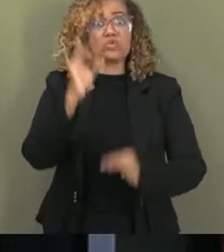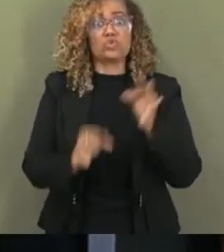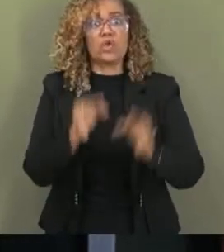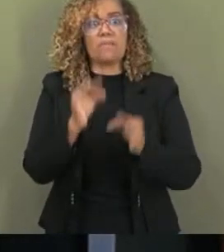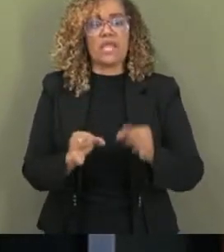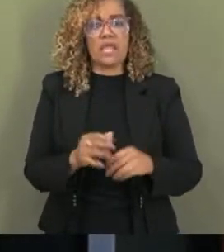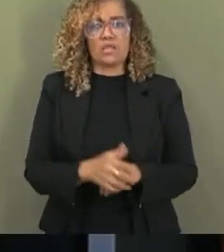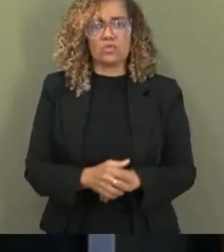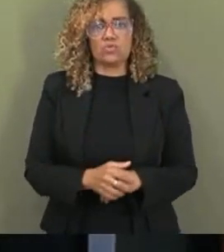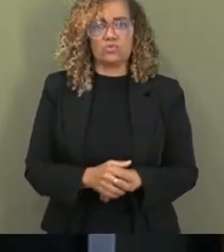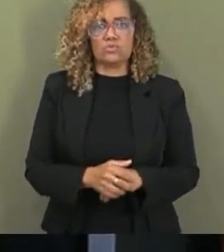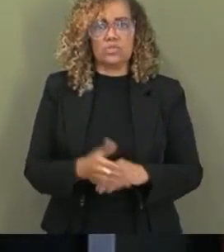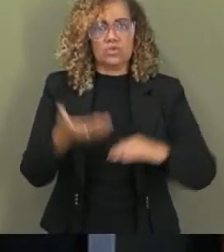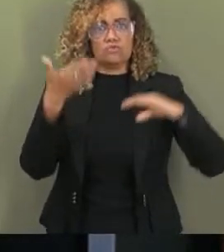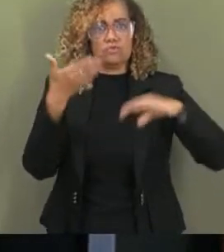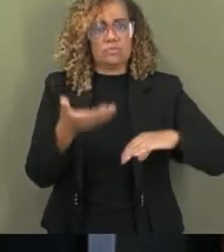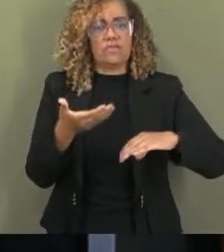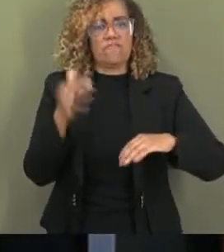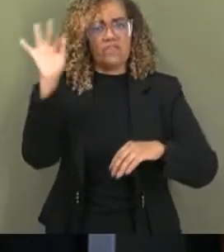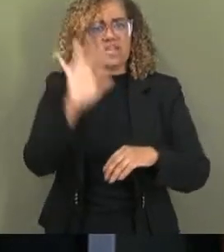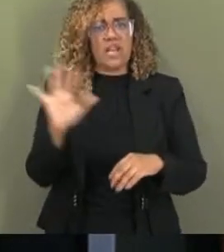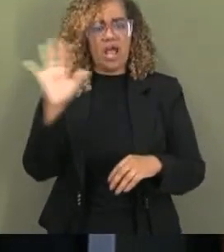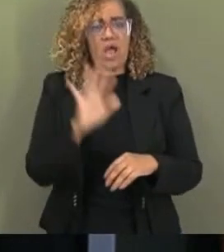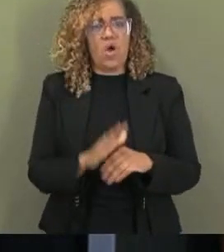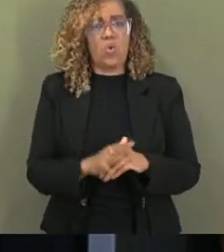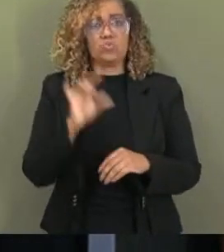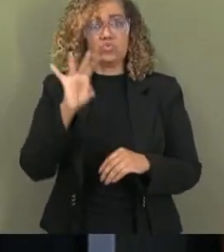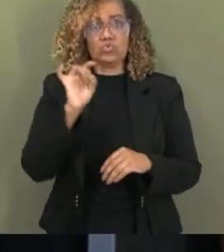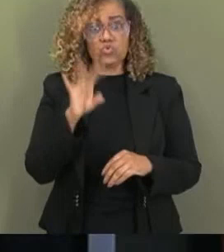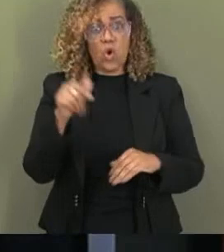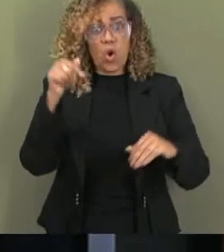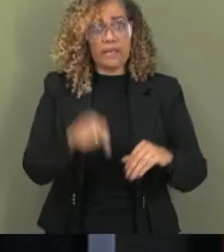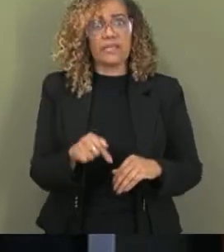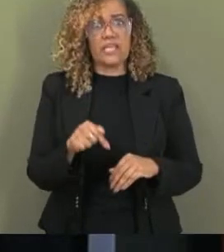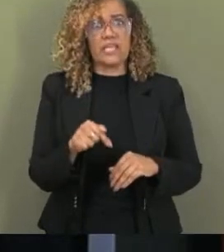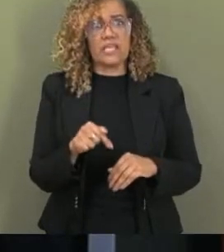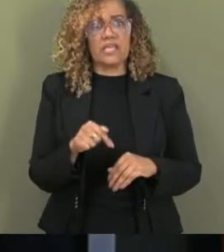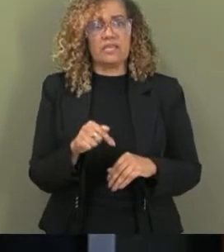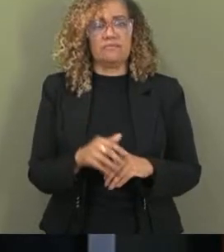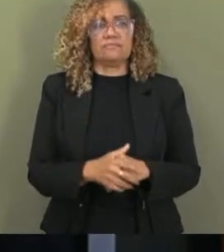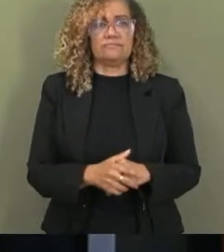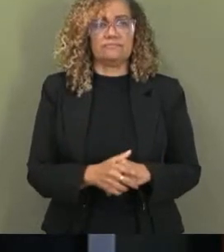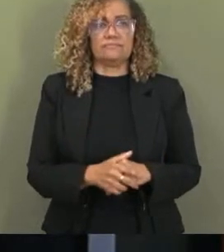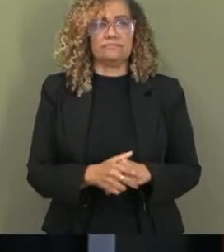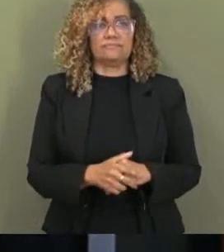não arredaram o pé, e só essa casa,